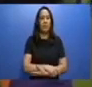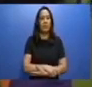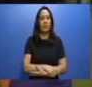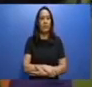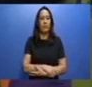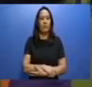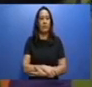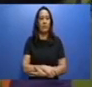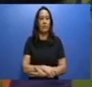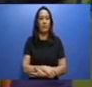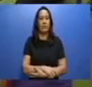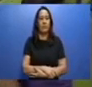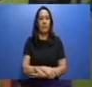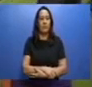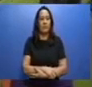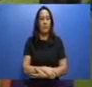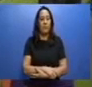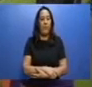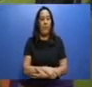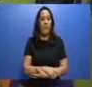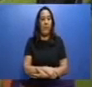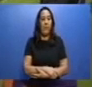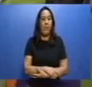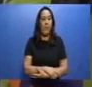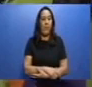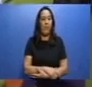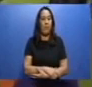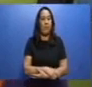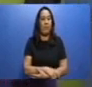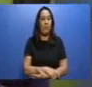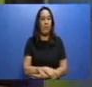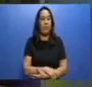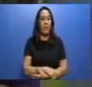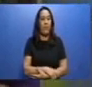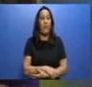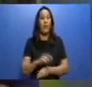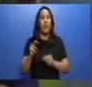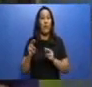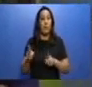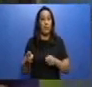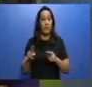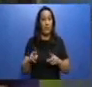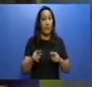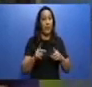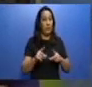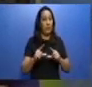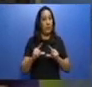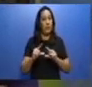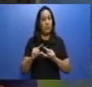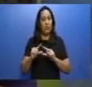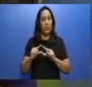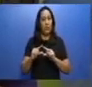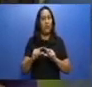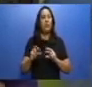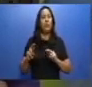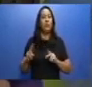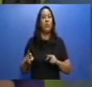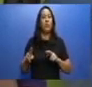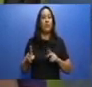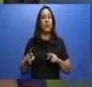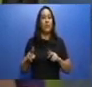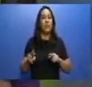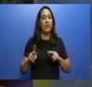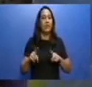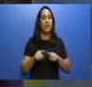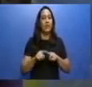e acha aí para a professora. Qual foi? Que não seja triângulo, tá bom? E nem retângulo, porque esse